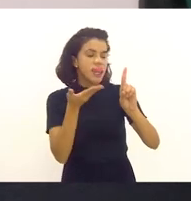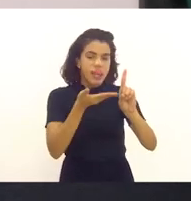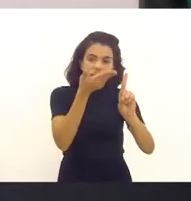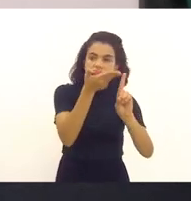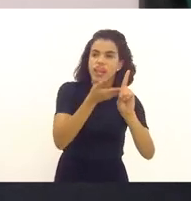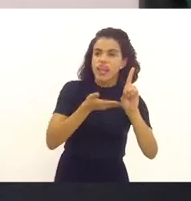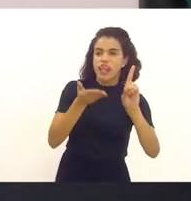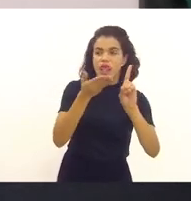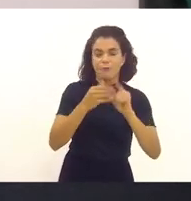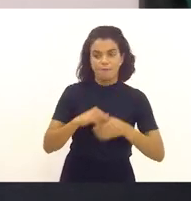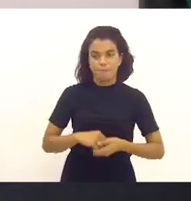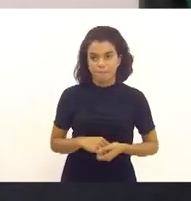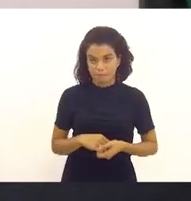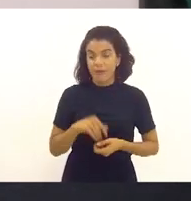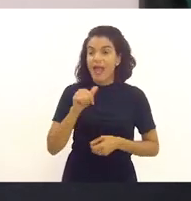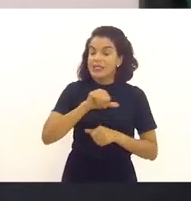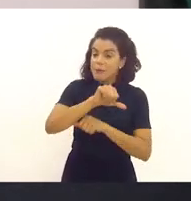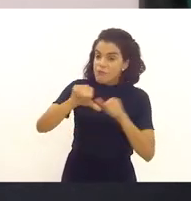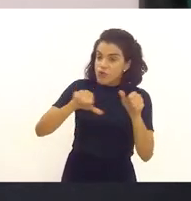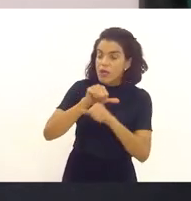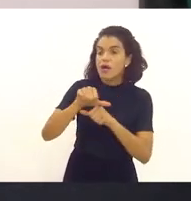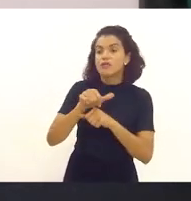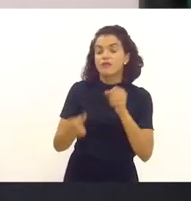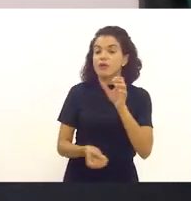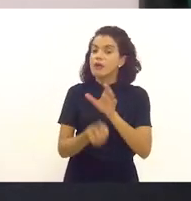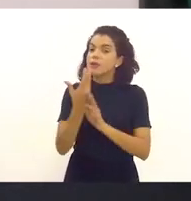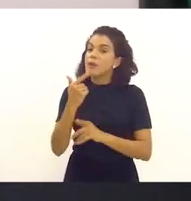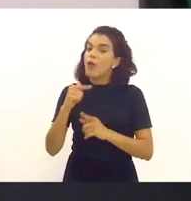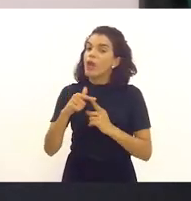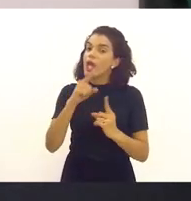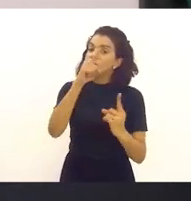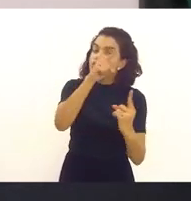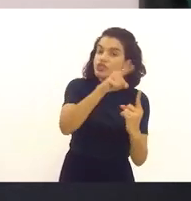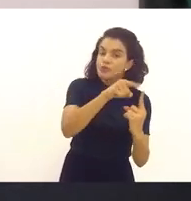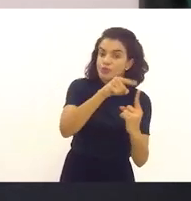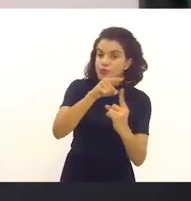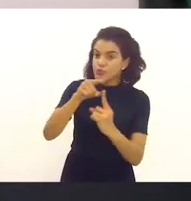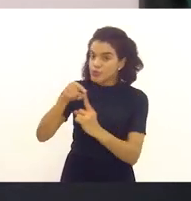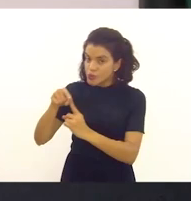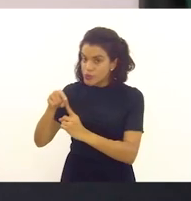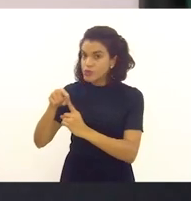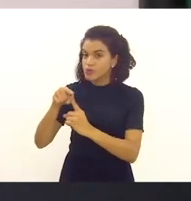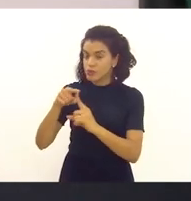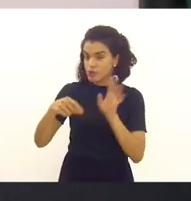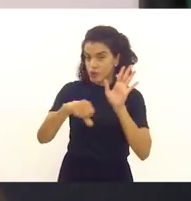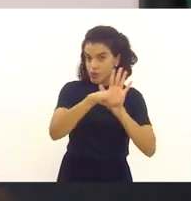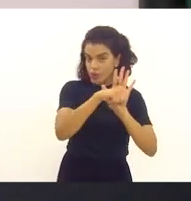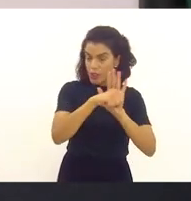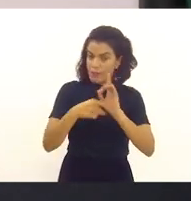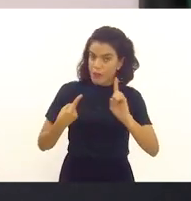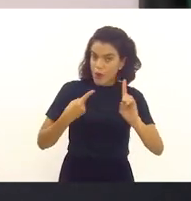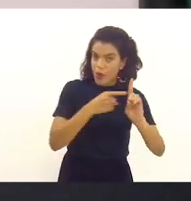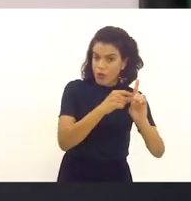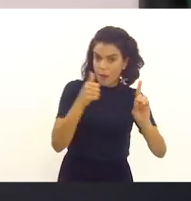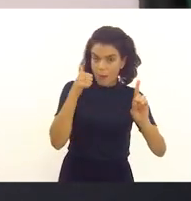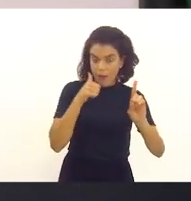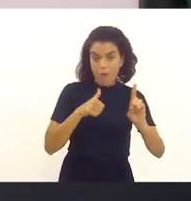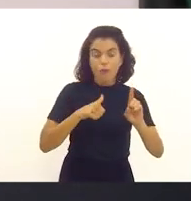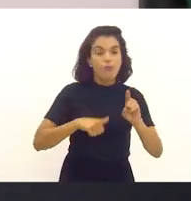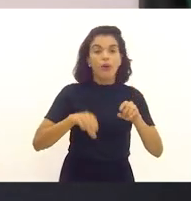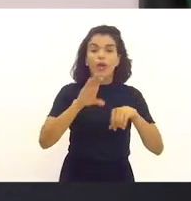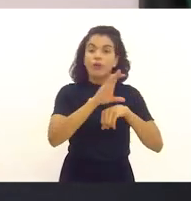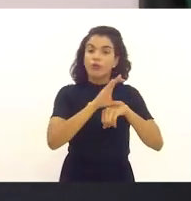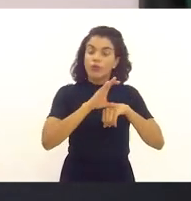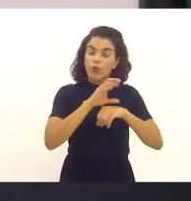lassível essa mudança foi criada para ti ficar tipificar que não havia na legislação no código